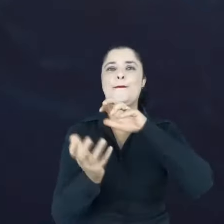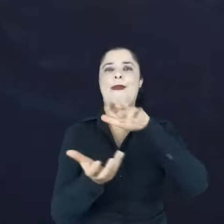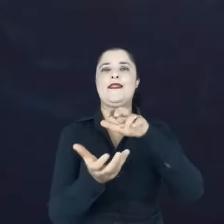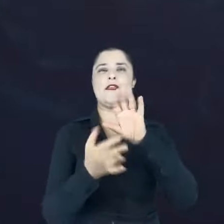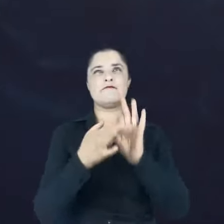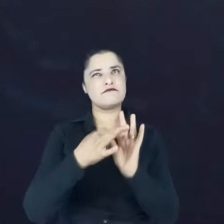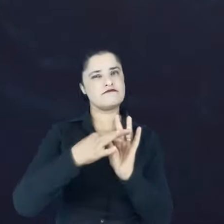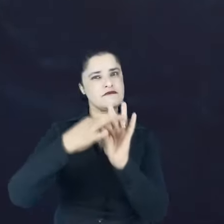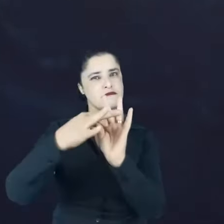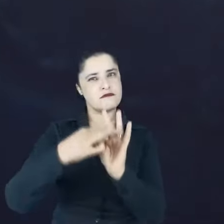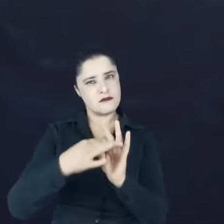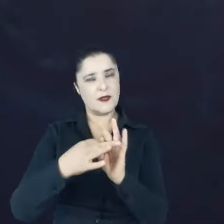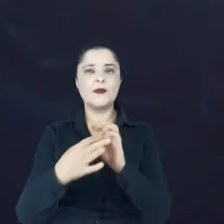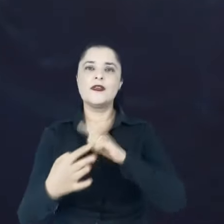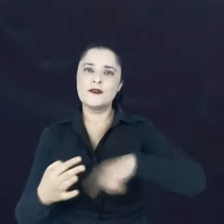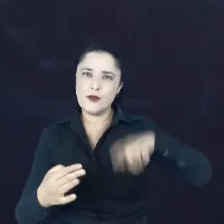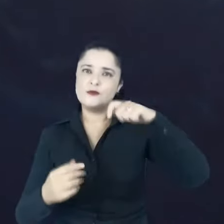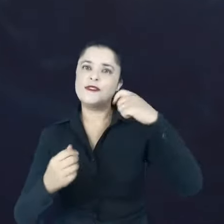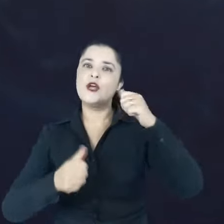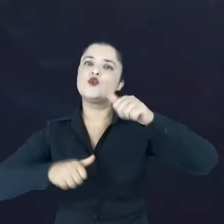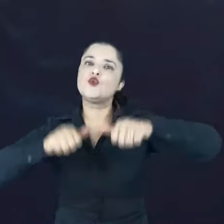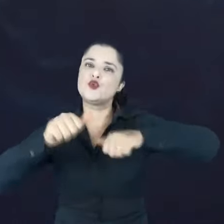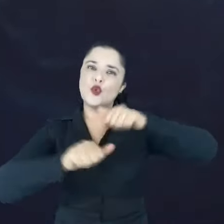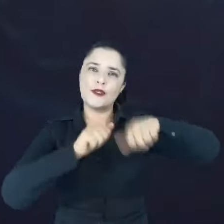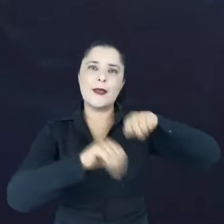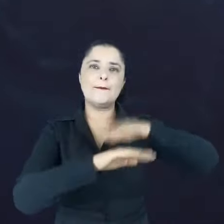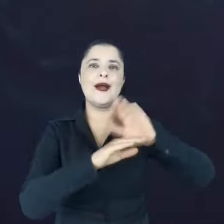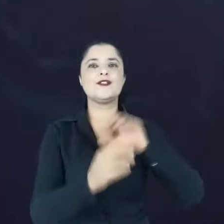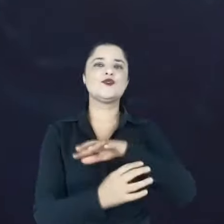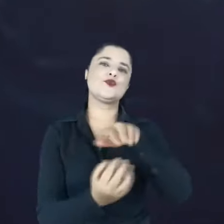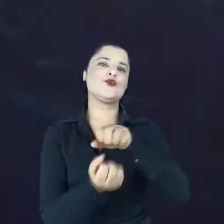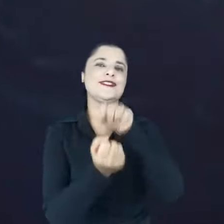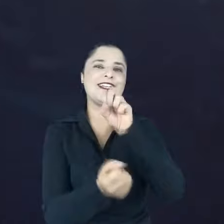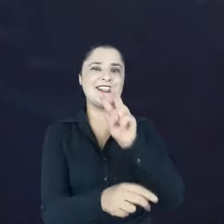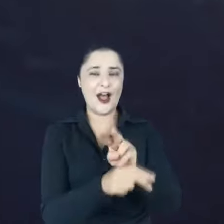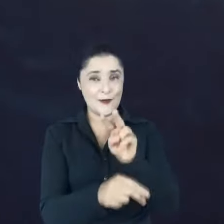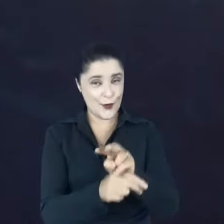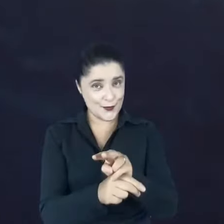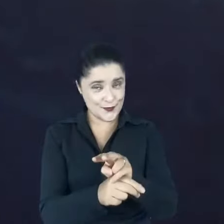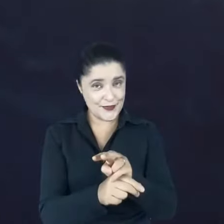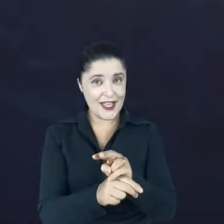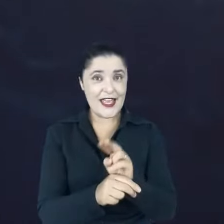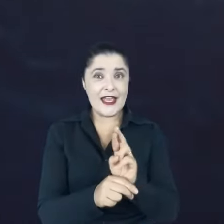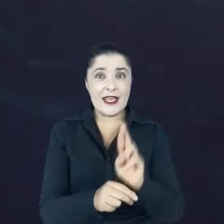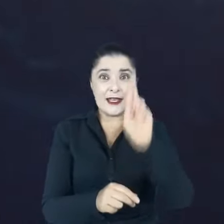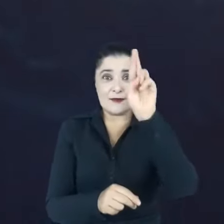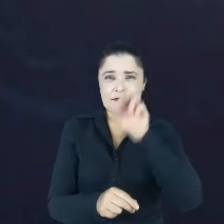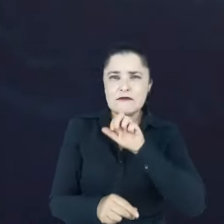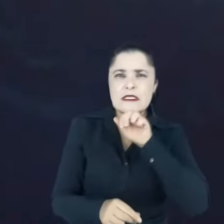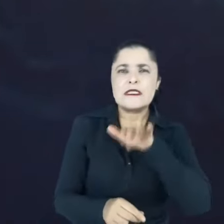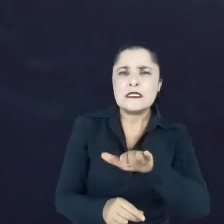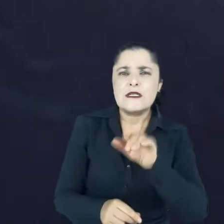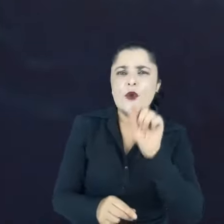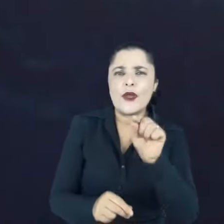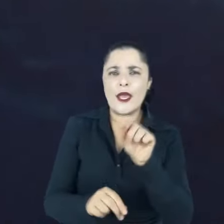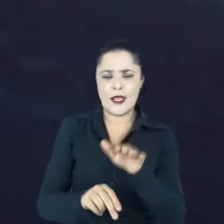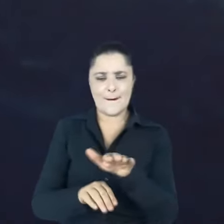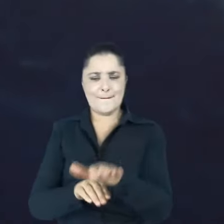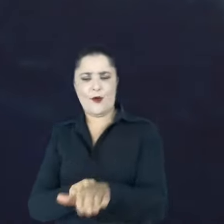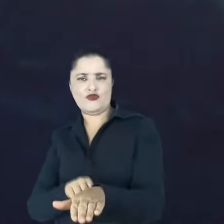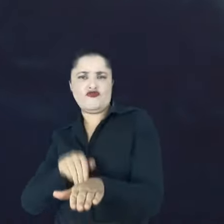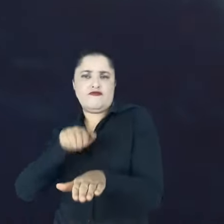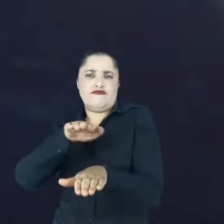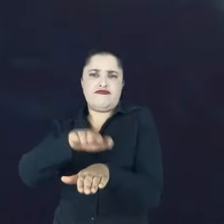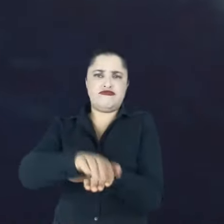tem que tornar mais sustentável. O papel da Scania é construir pontes, alianças, coalizões,